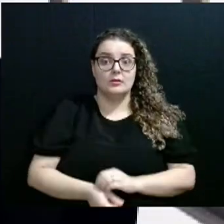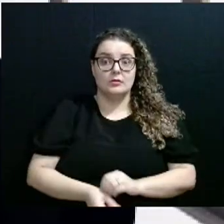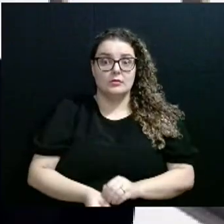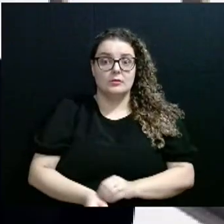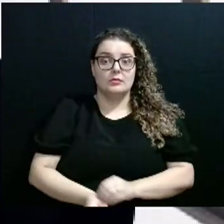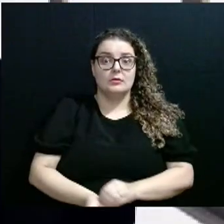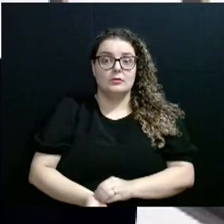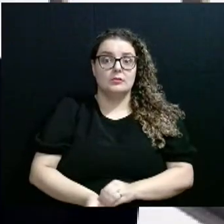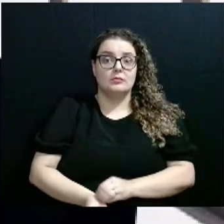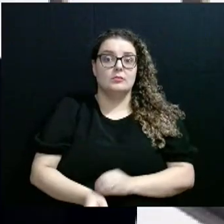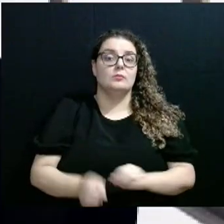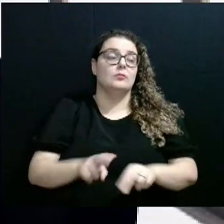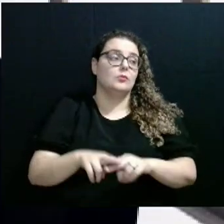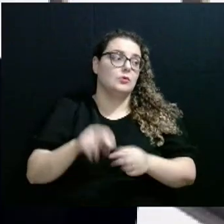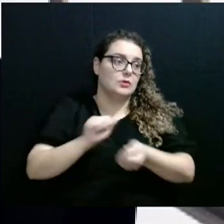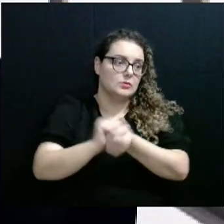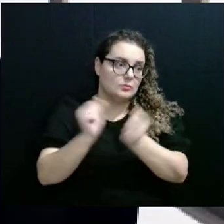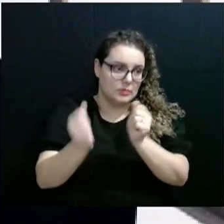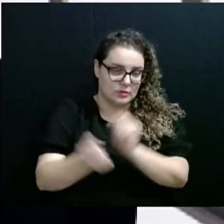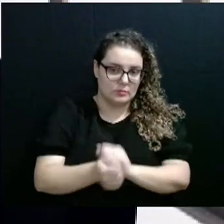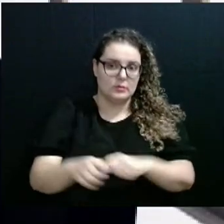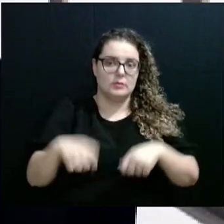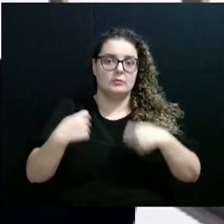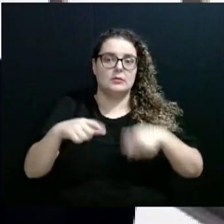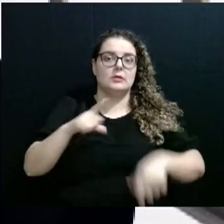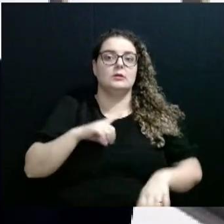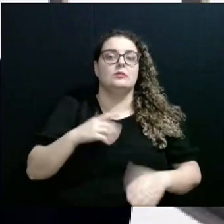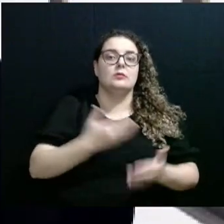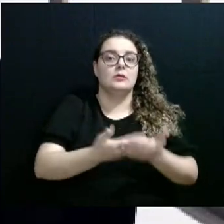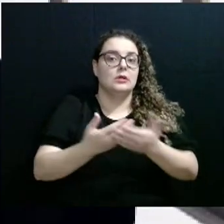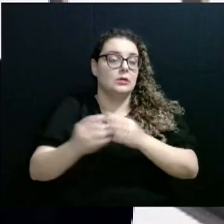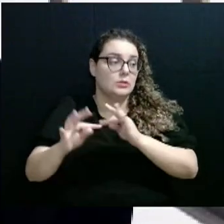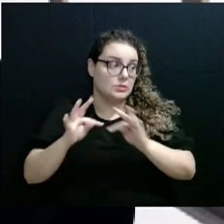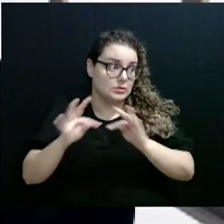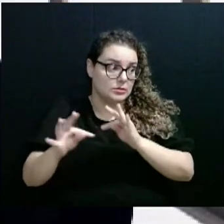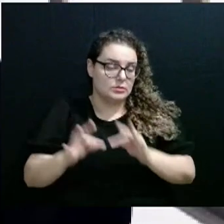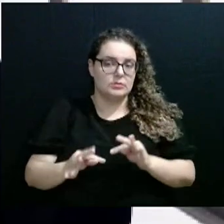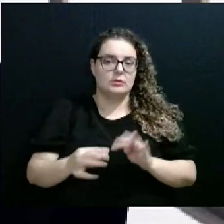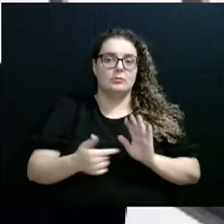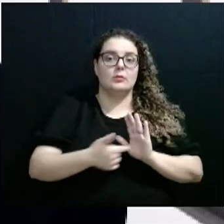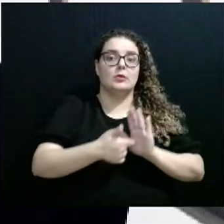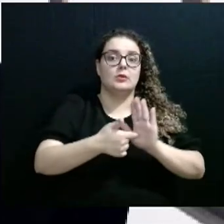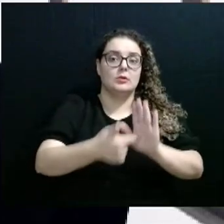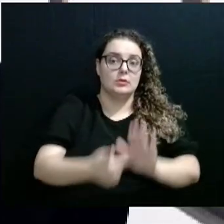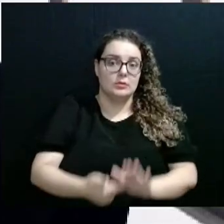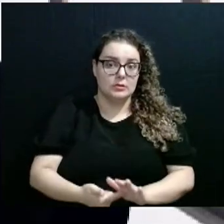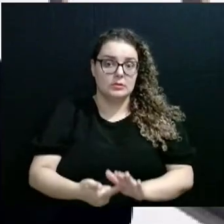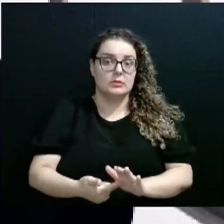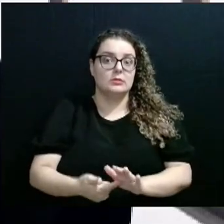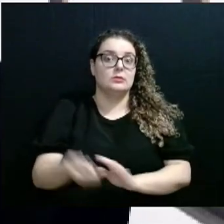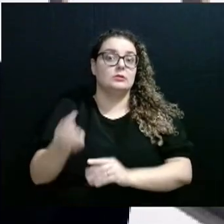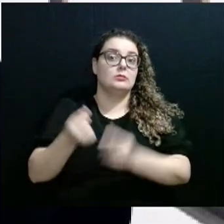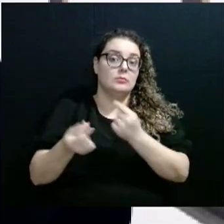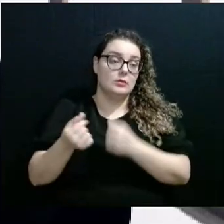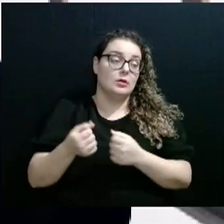uma adaptação, um estudo técnico que demonstrando a viabilidade econômica sobre essa